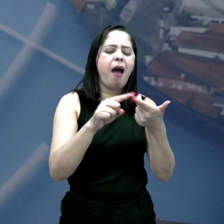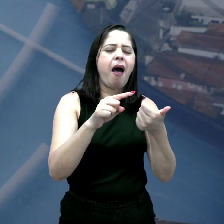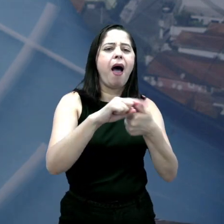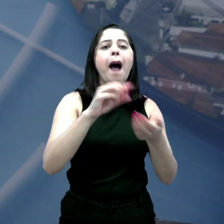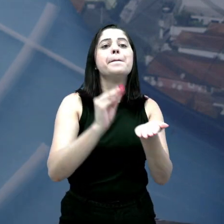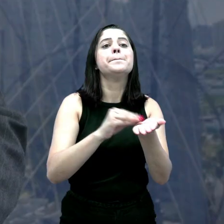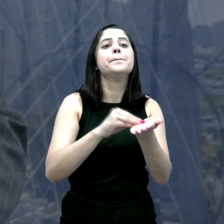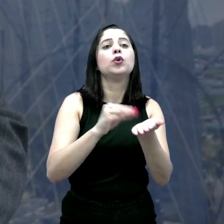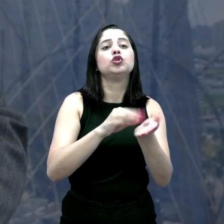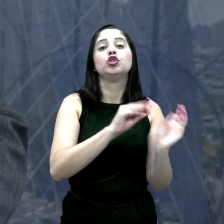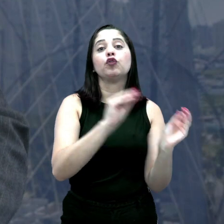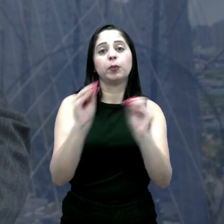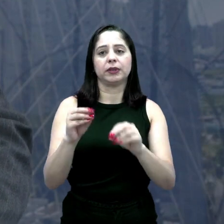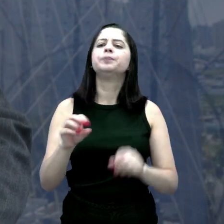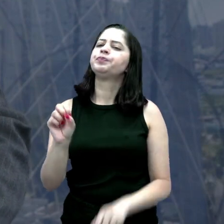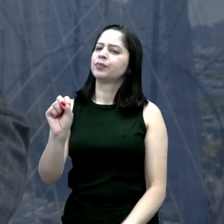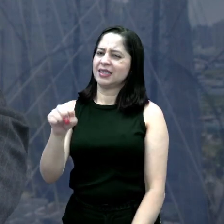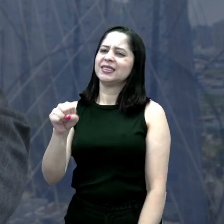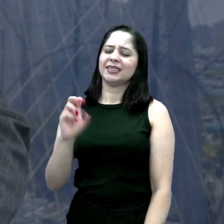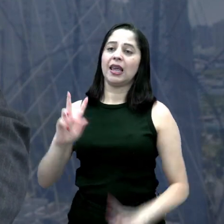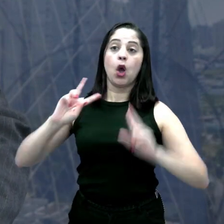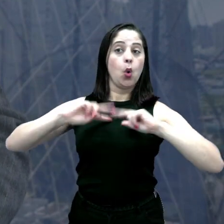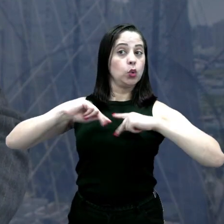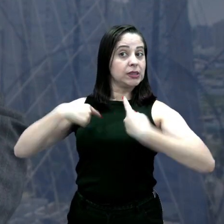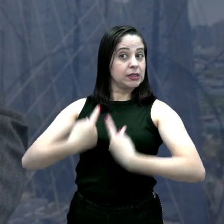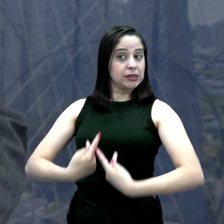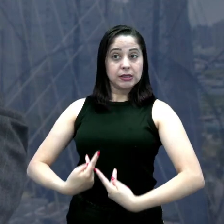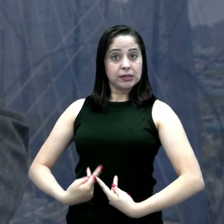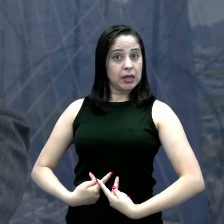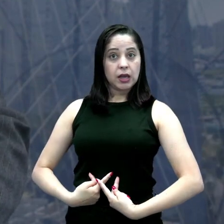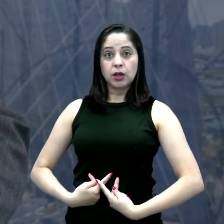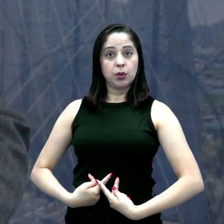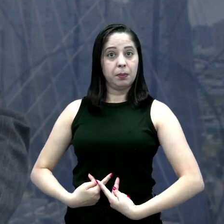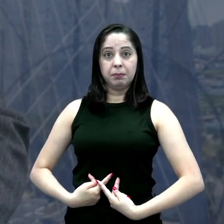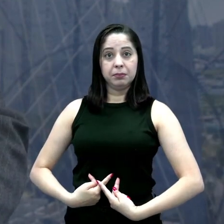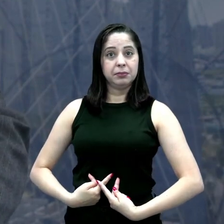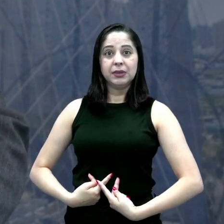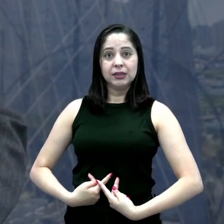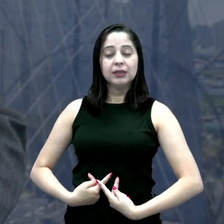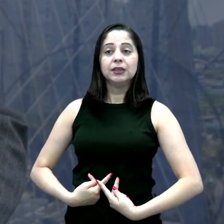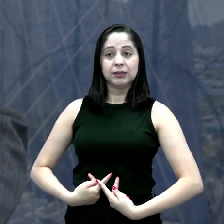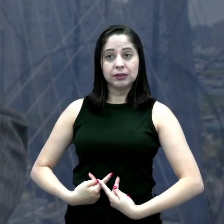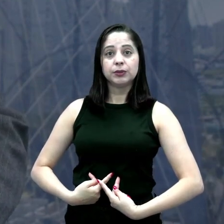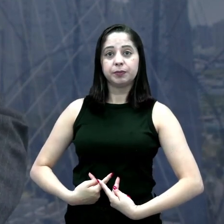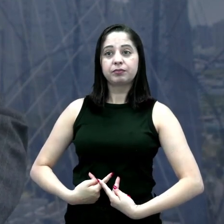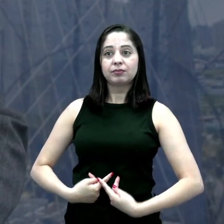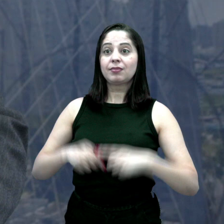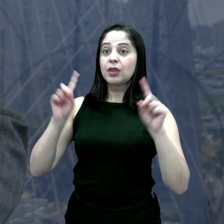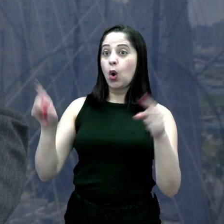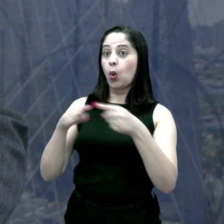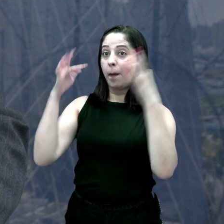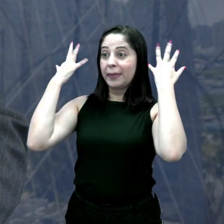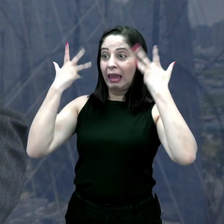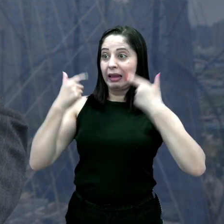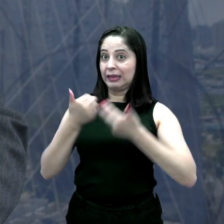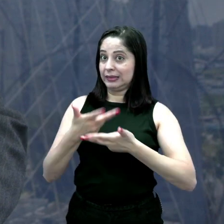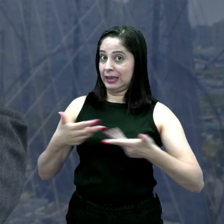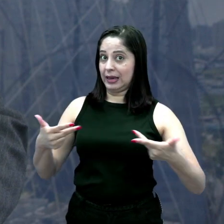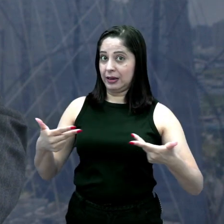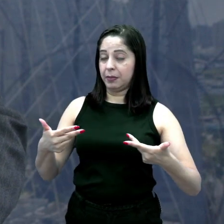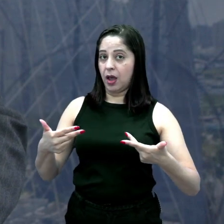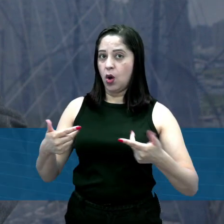né? Exatamente. O ser humano, ele começou sendo um animal e a gente segue a origem dos animais até hoje. Se parar para